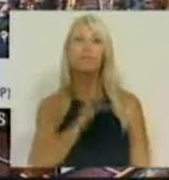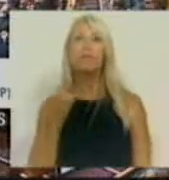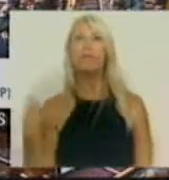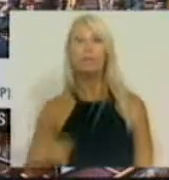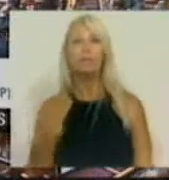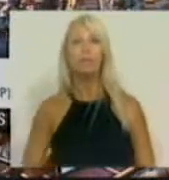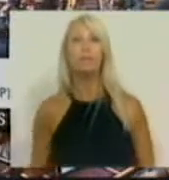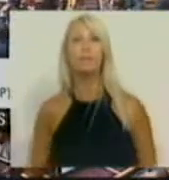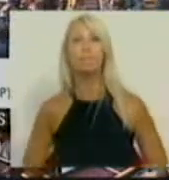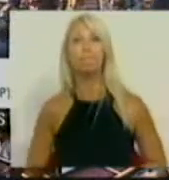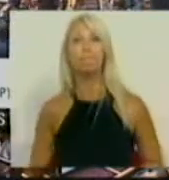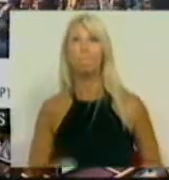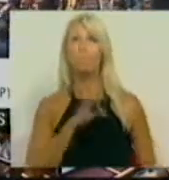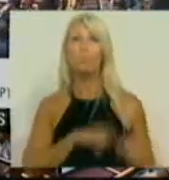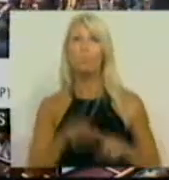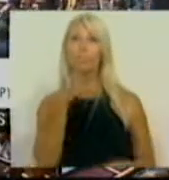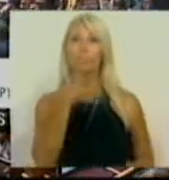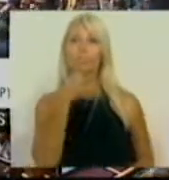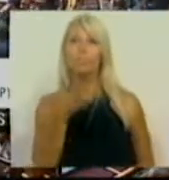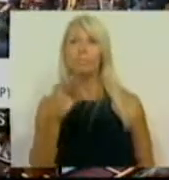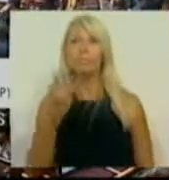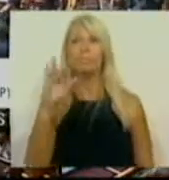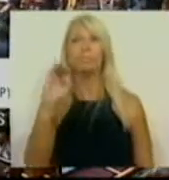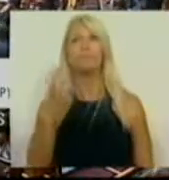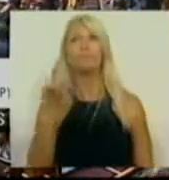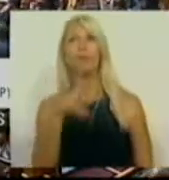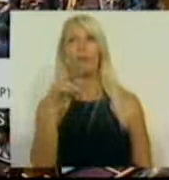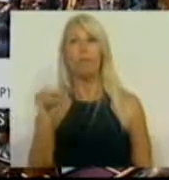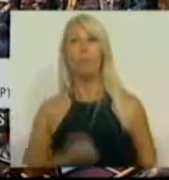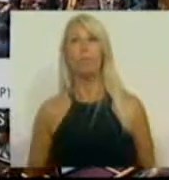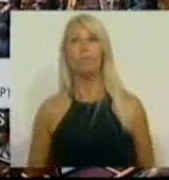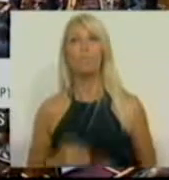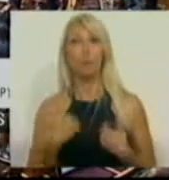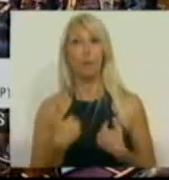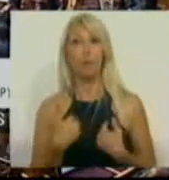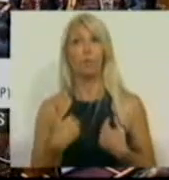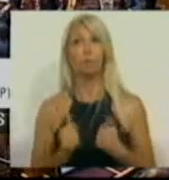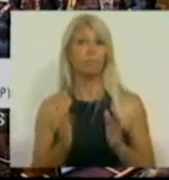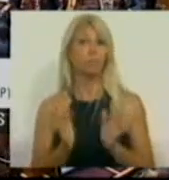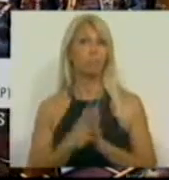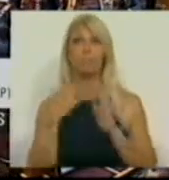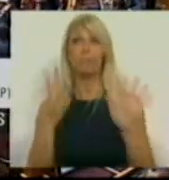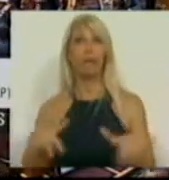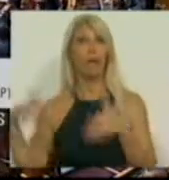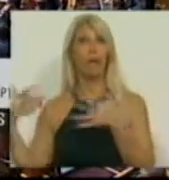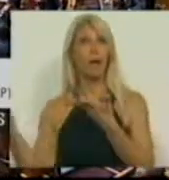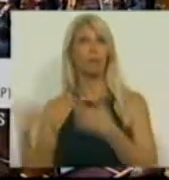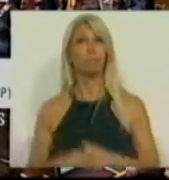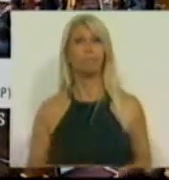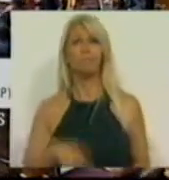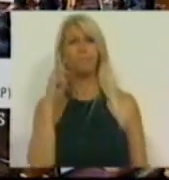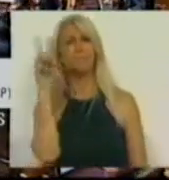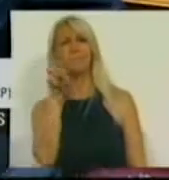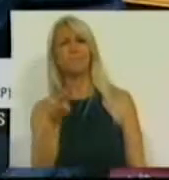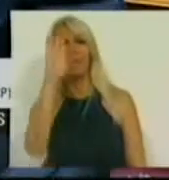Presidente, Sr. Deputado Cristóvão Crespo, eu e toda a Câmara deu conta que Vossa Excelência leu